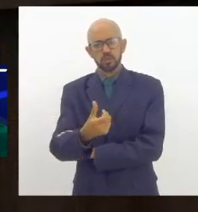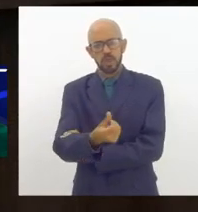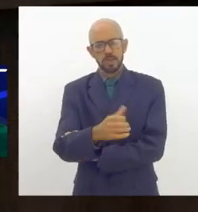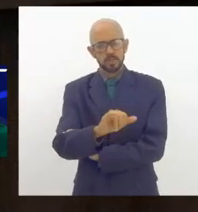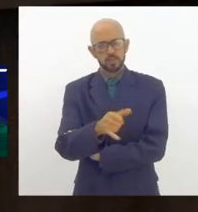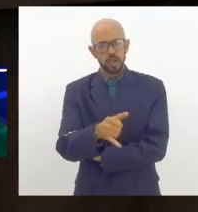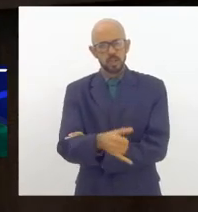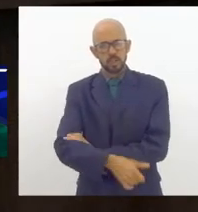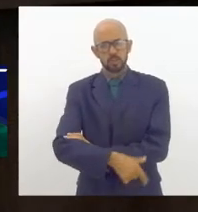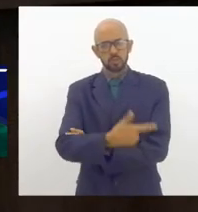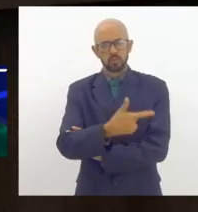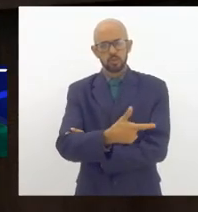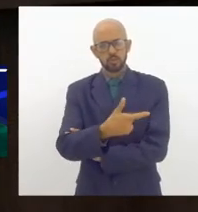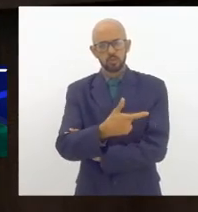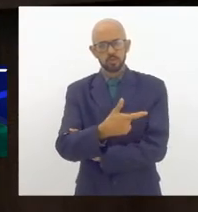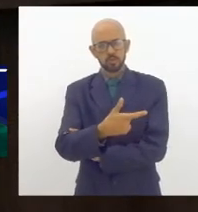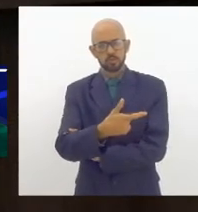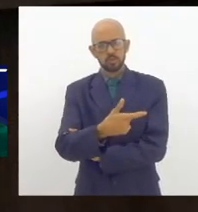Janeiro